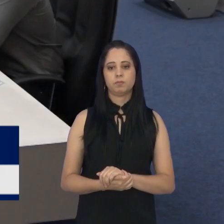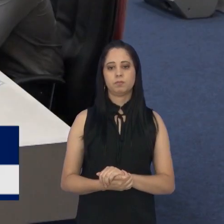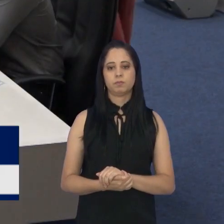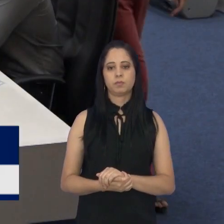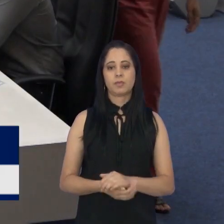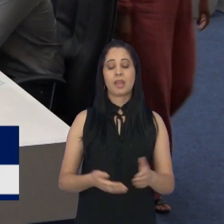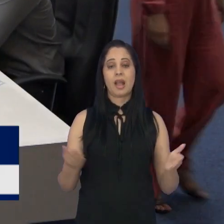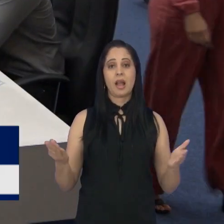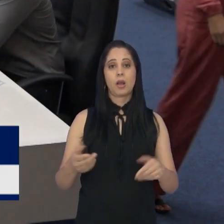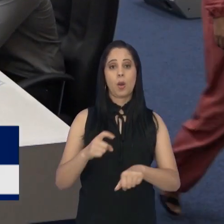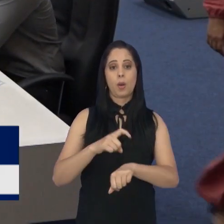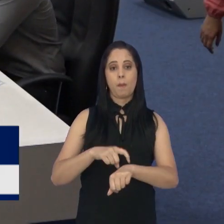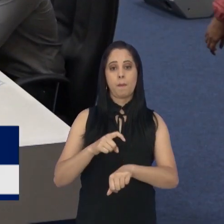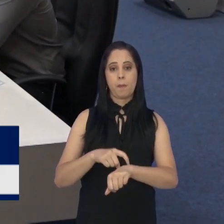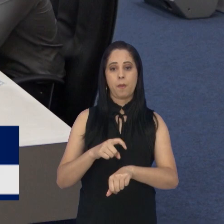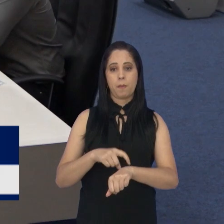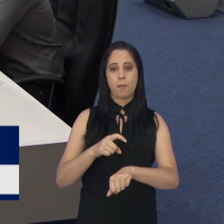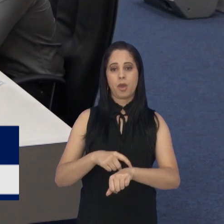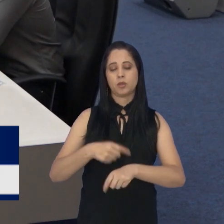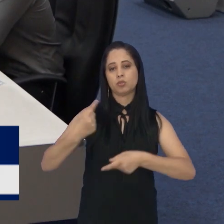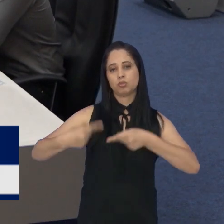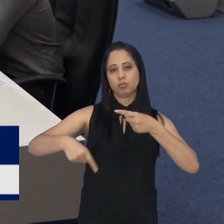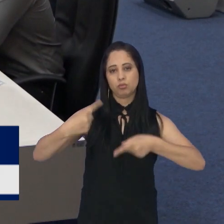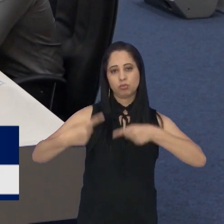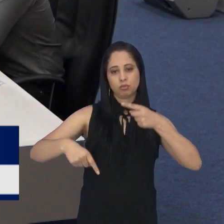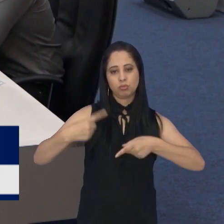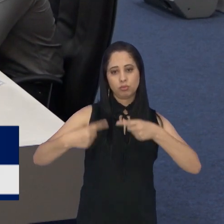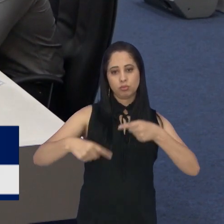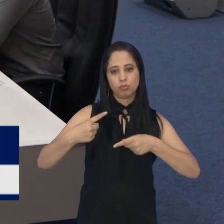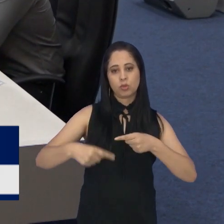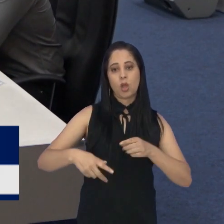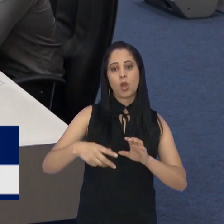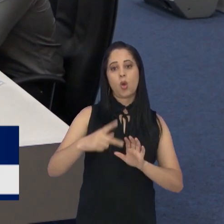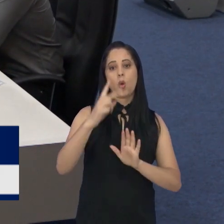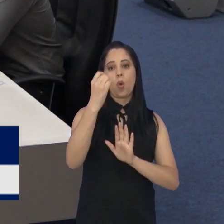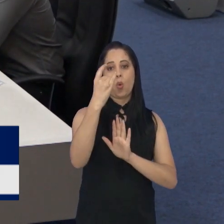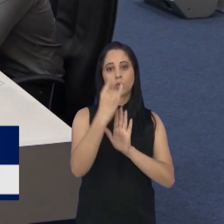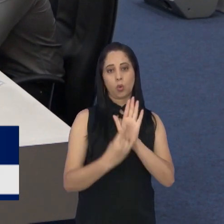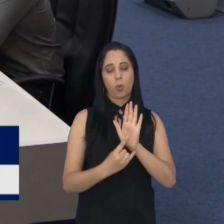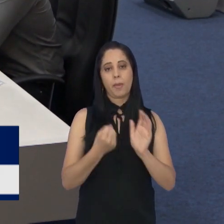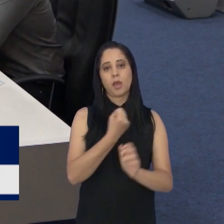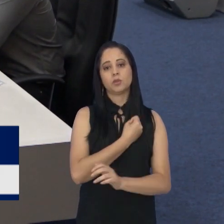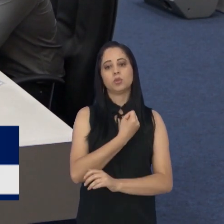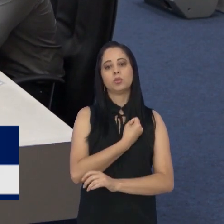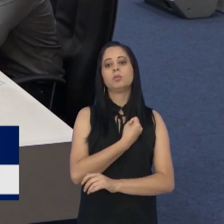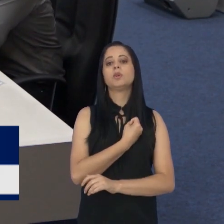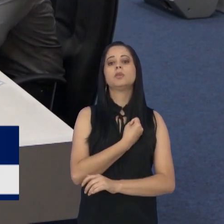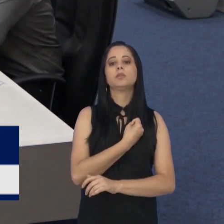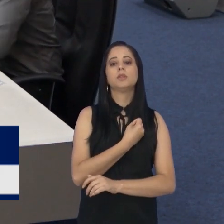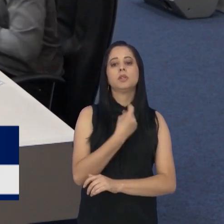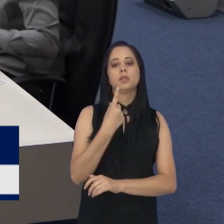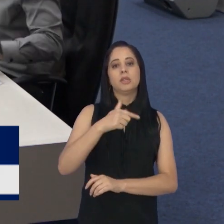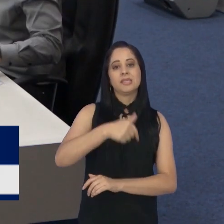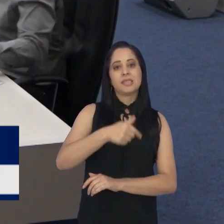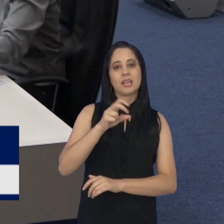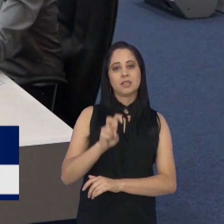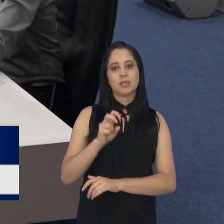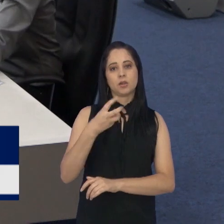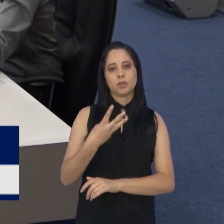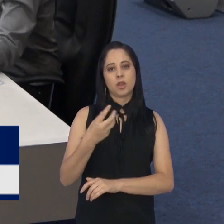Passaremos agora então à discussão do processo número